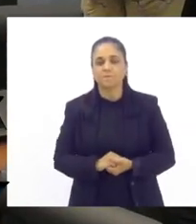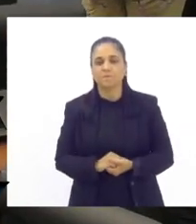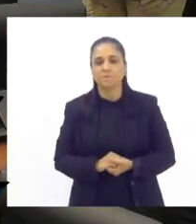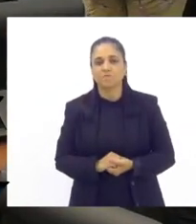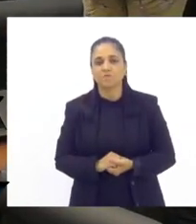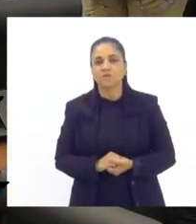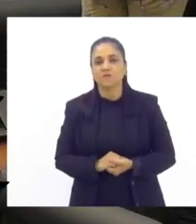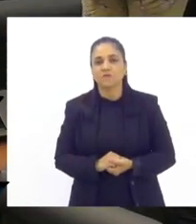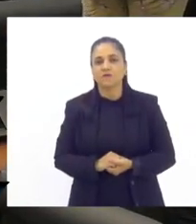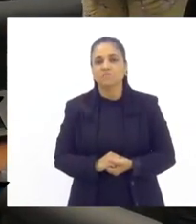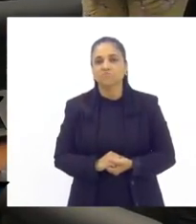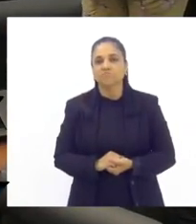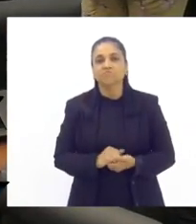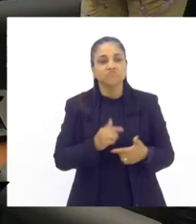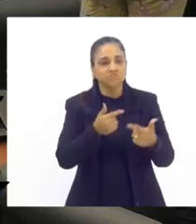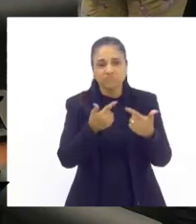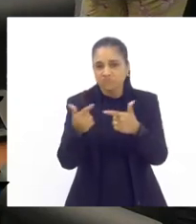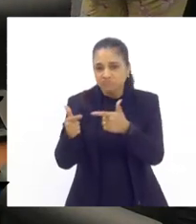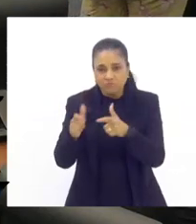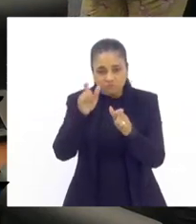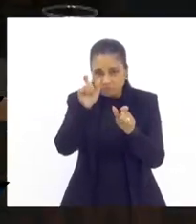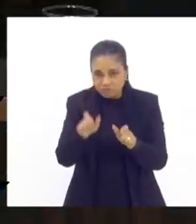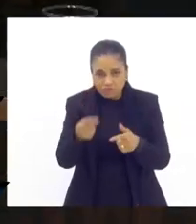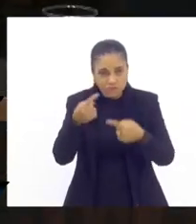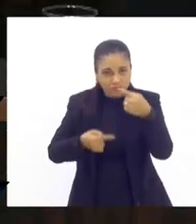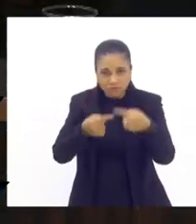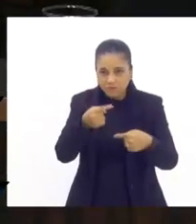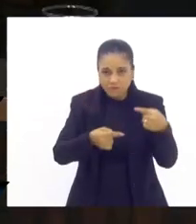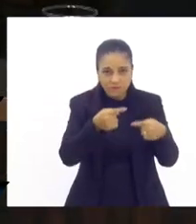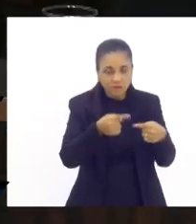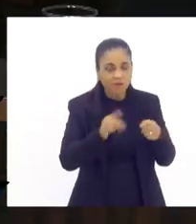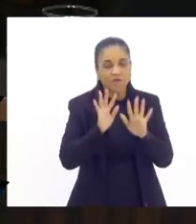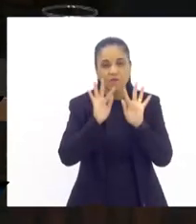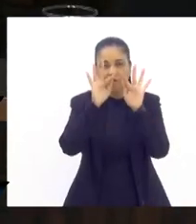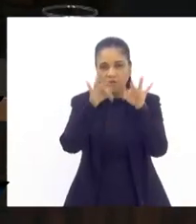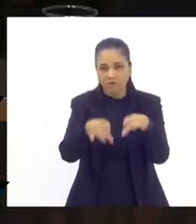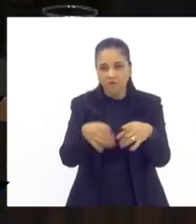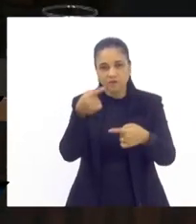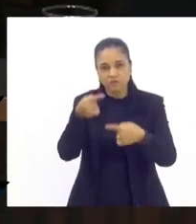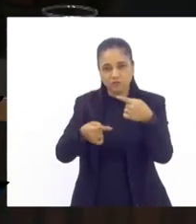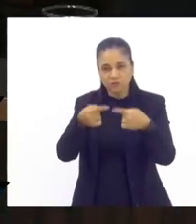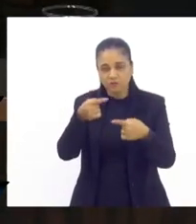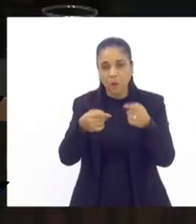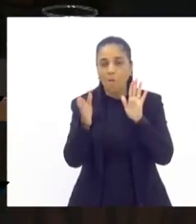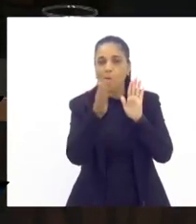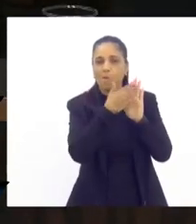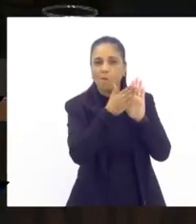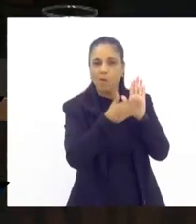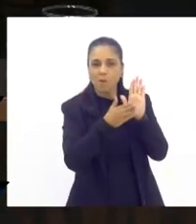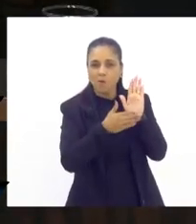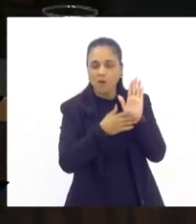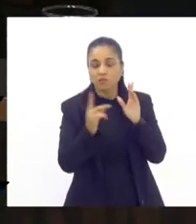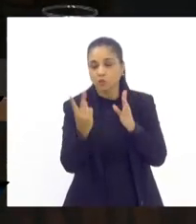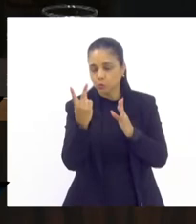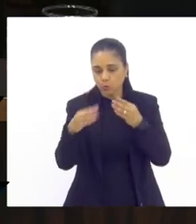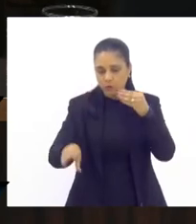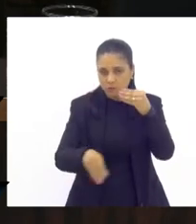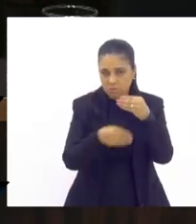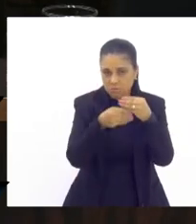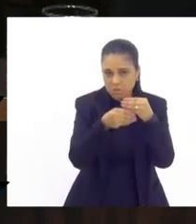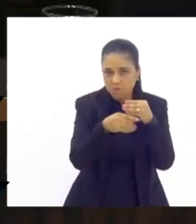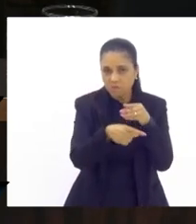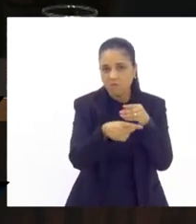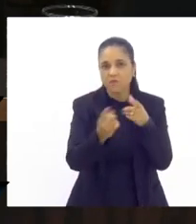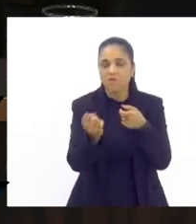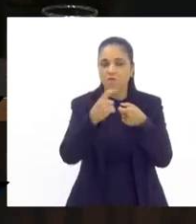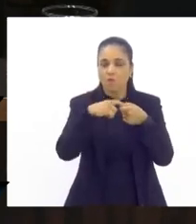Não havendo mais quem queira discutir. Encerrada a discussão. A presente proposta recebeu 2 emendas e